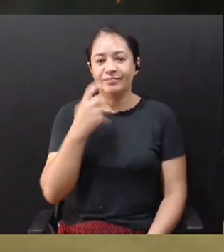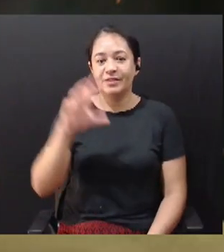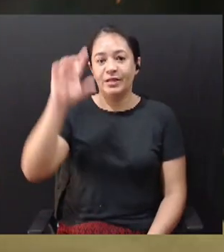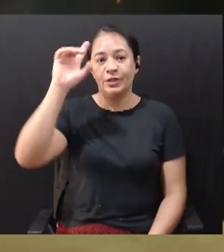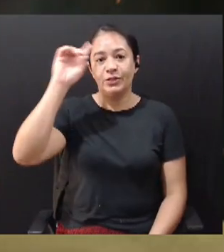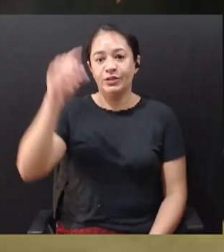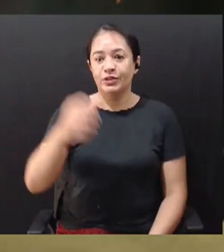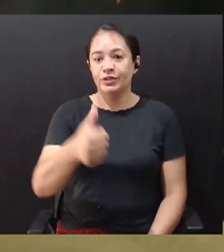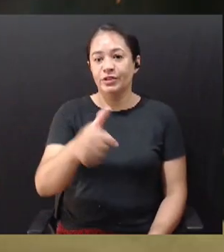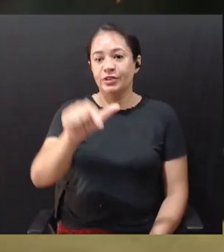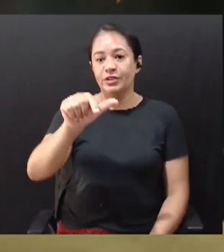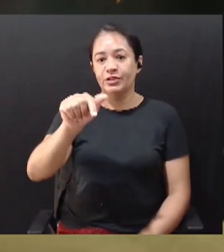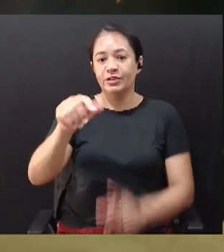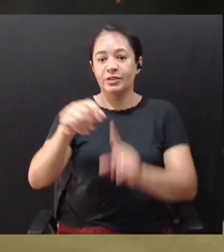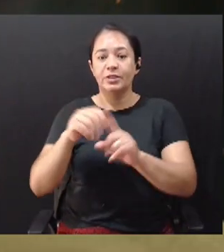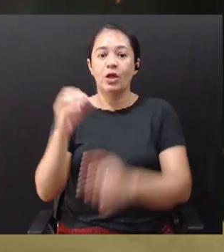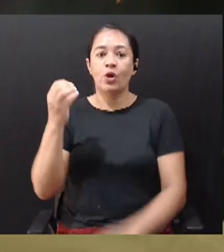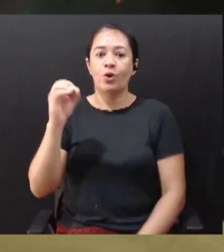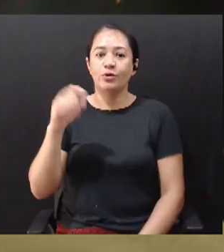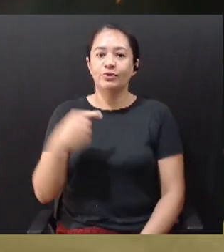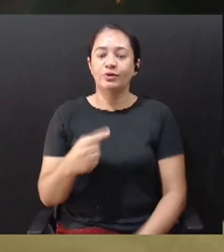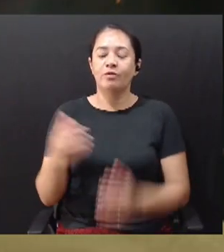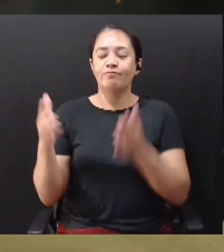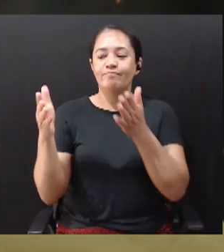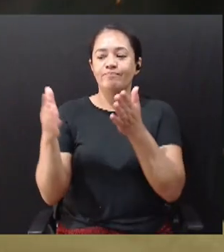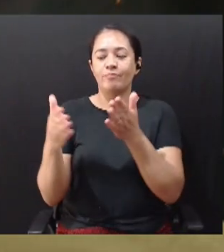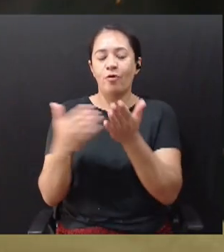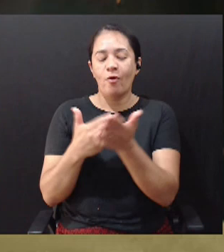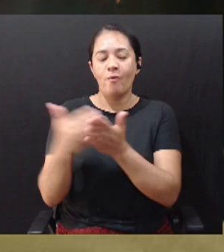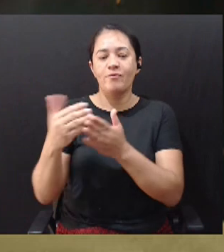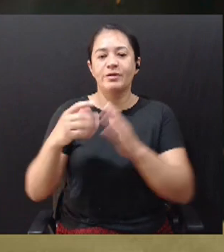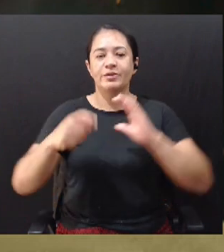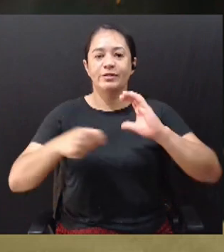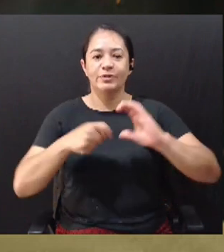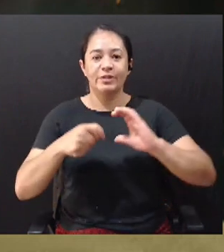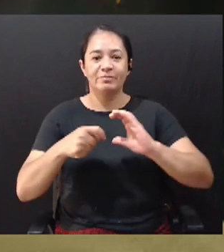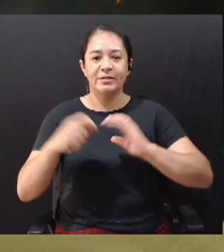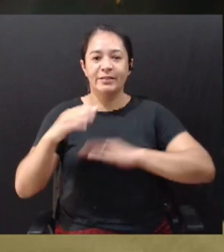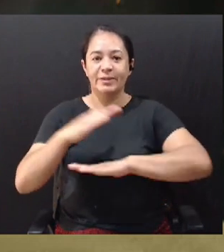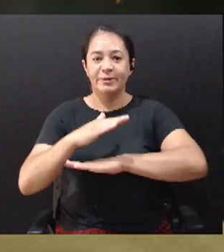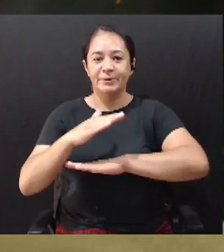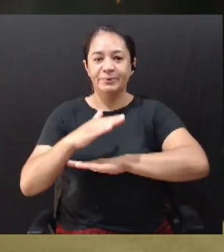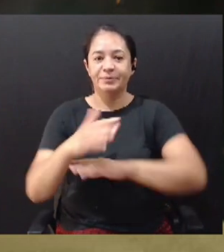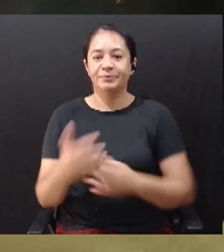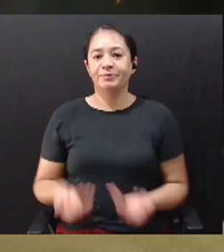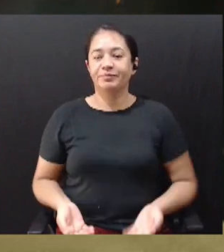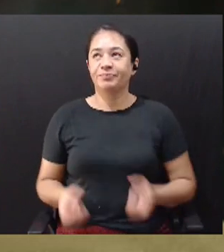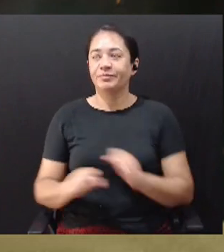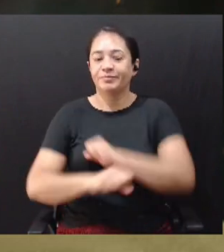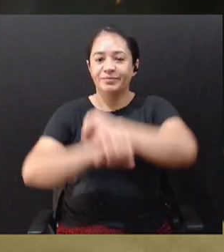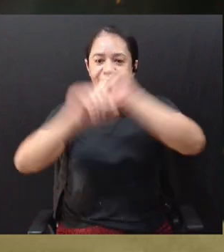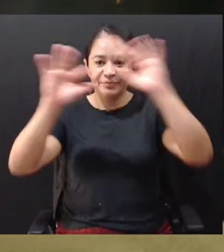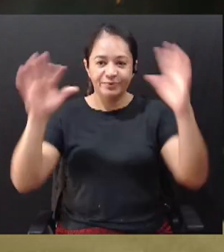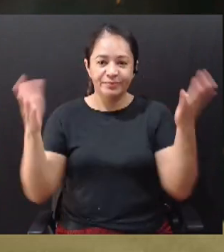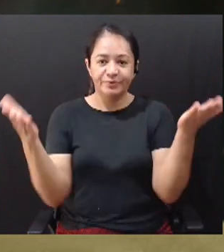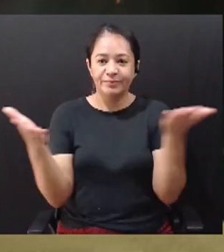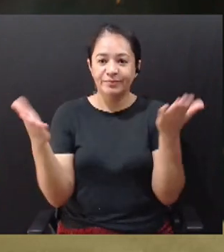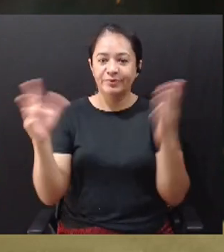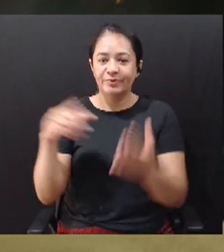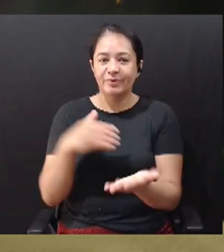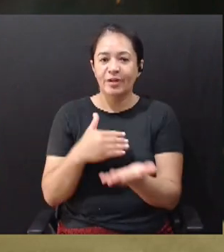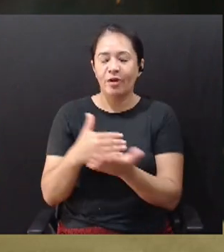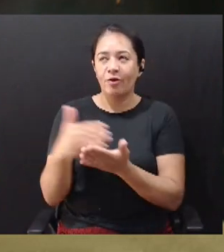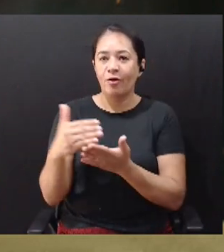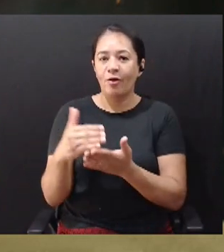outubro, estamos chegando com mais uma edição do nosso Estúdio Câmara. E claro, hoje a gente entra no clima de fim de